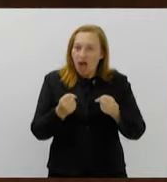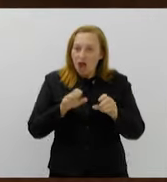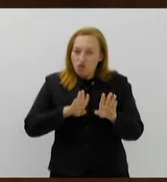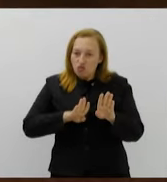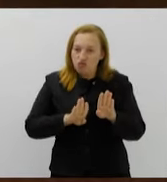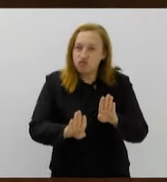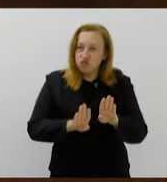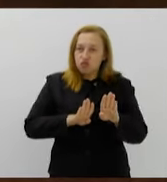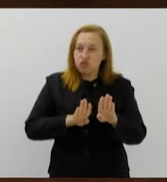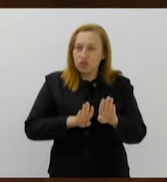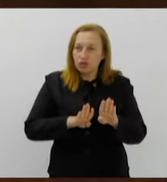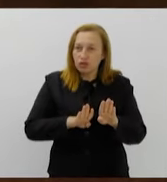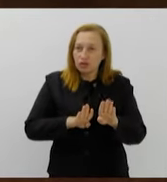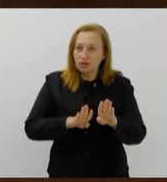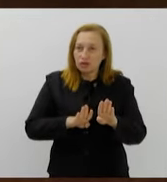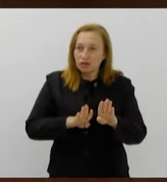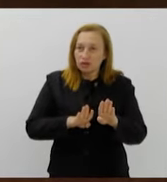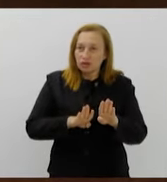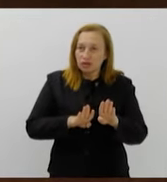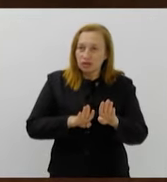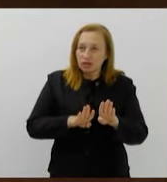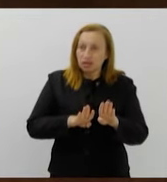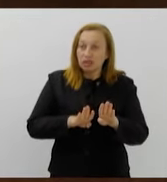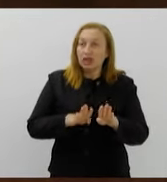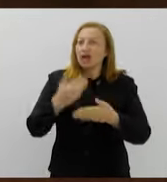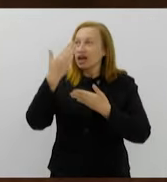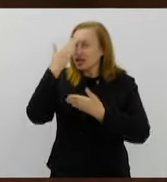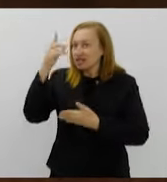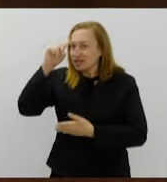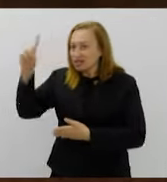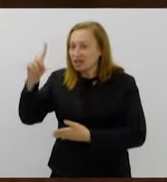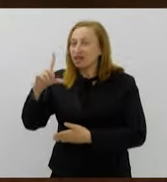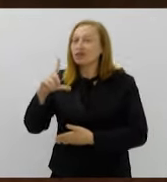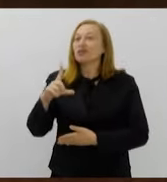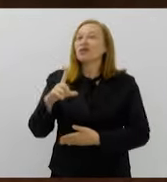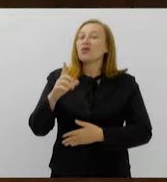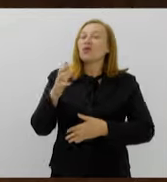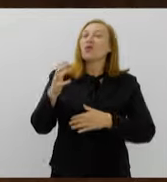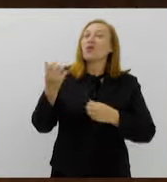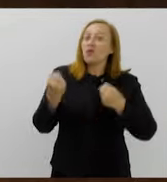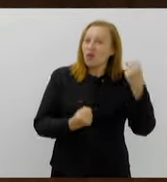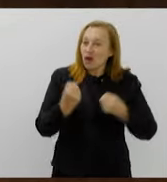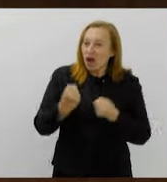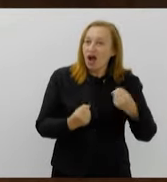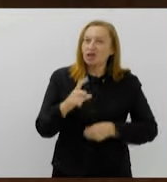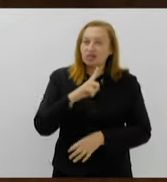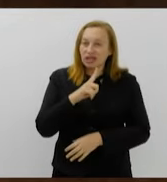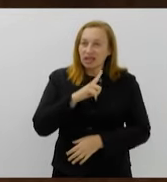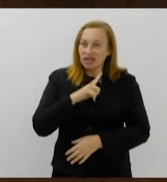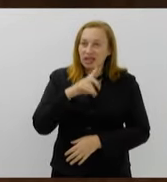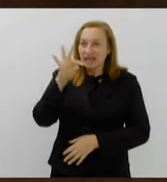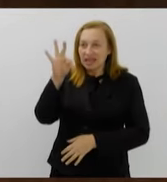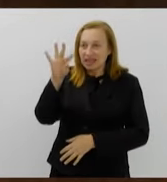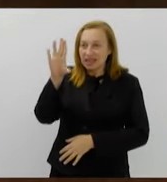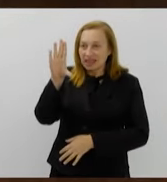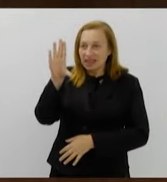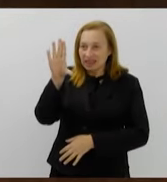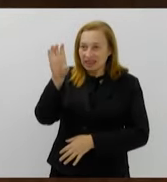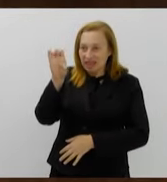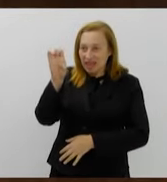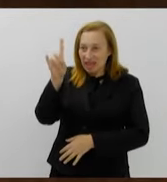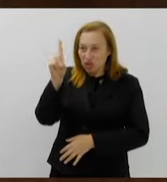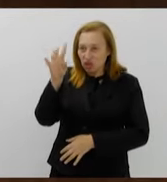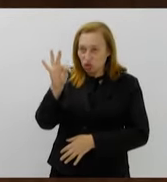deles mesmo estando sem segurança graças a Deus o carro tem teto solar e partir uma coisa eu posso falar pro